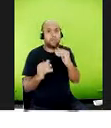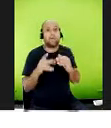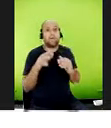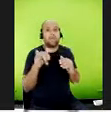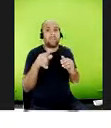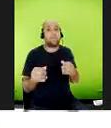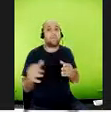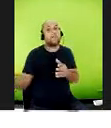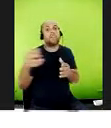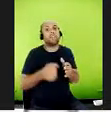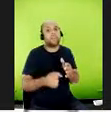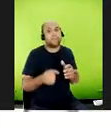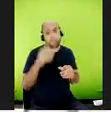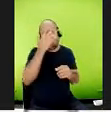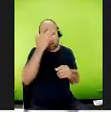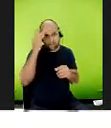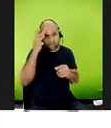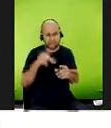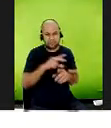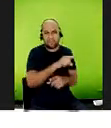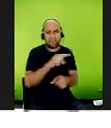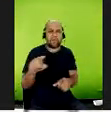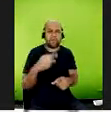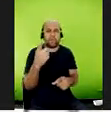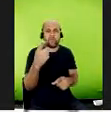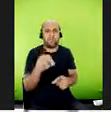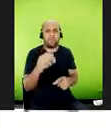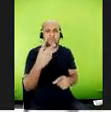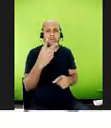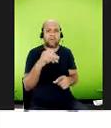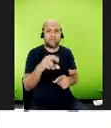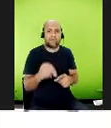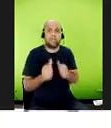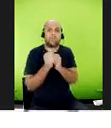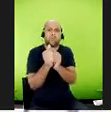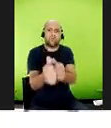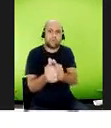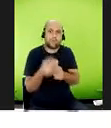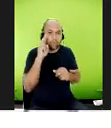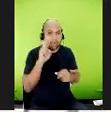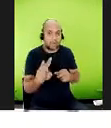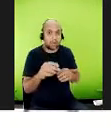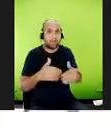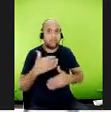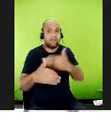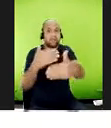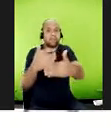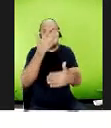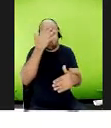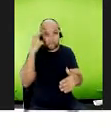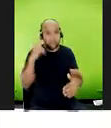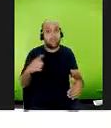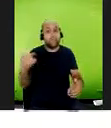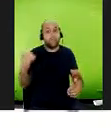trazer a pessoa e num prazo de 12 anos é de forma acompanhada Como olhar atento desenvolver ser humano aí para que ele tem uma